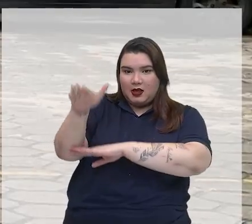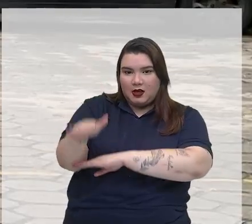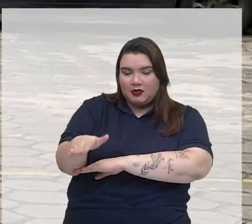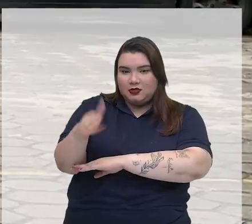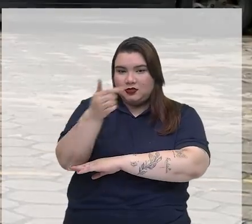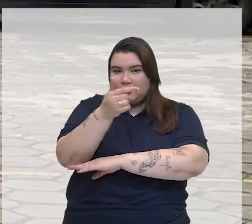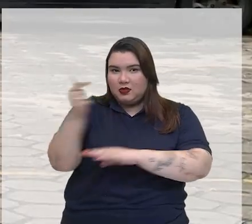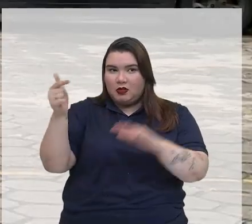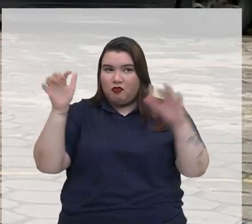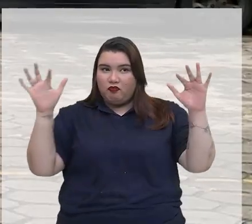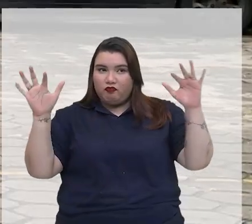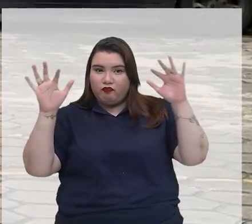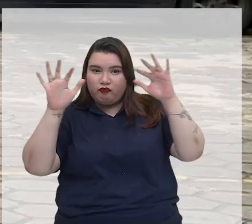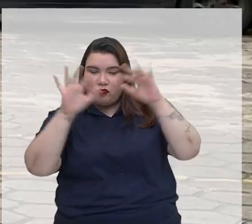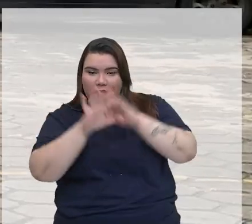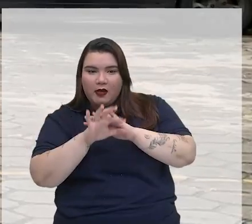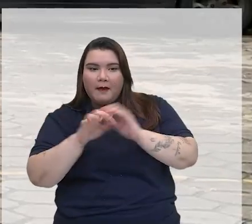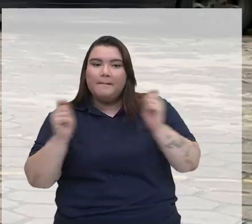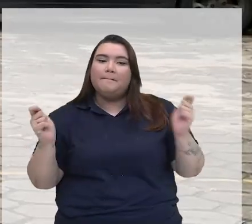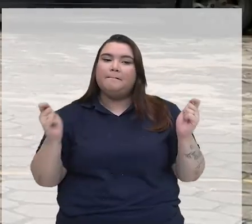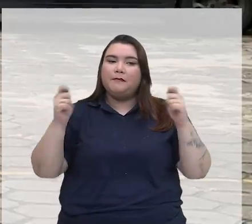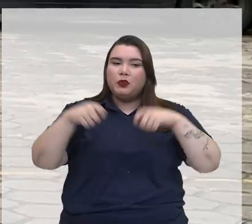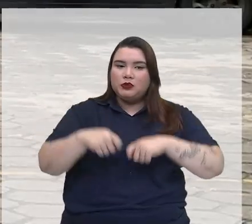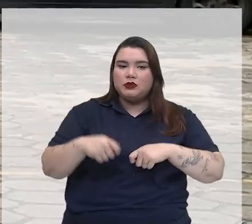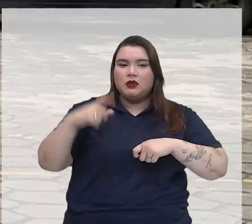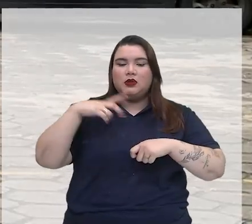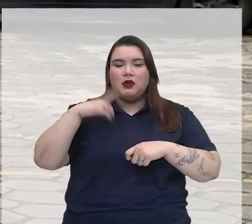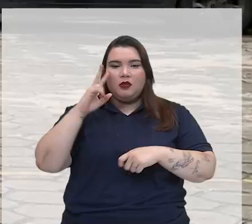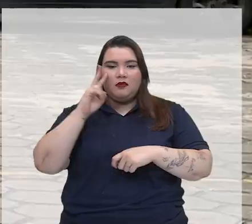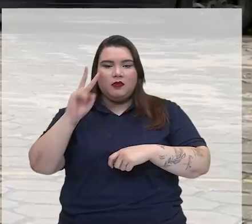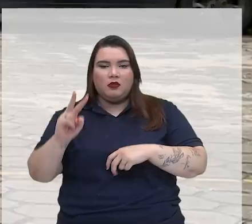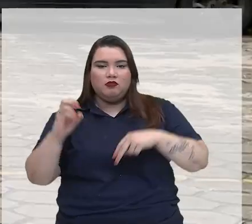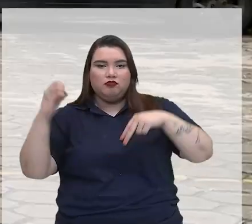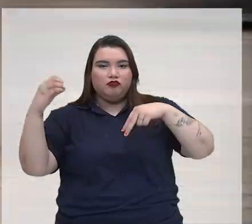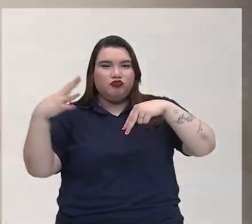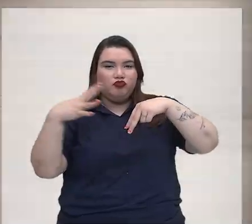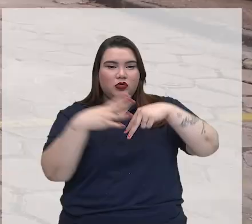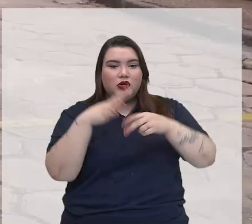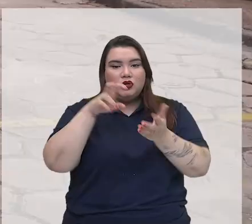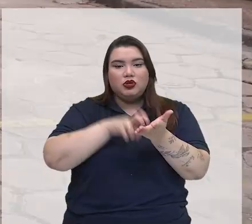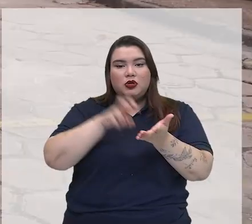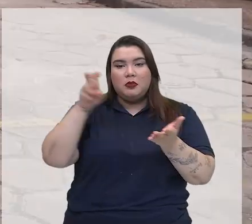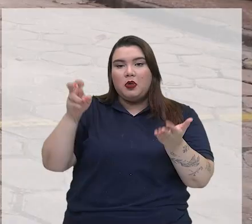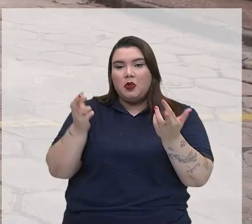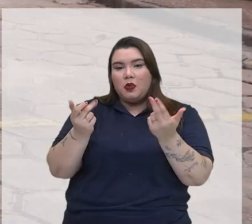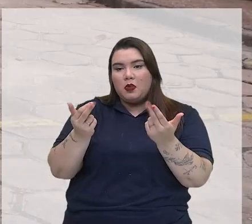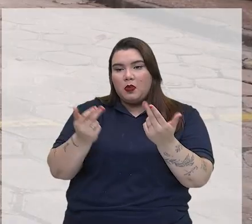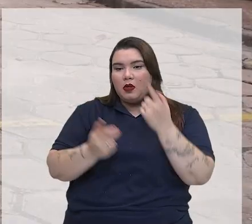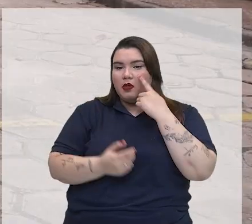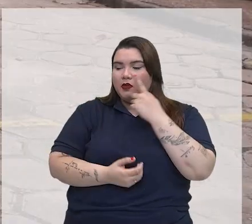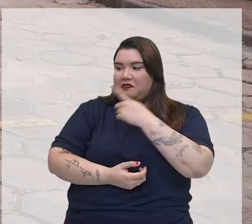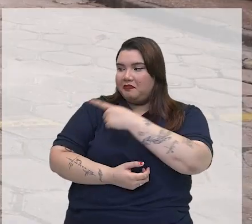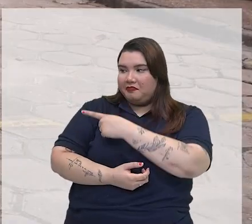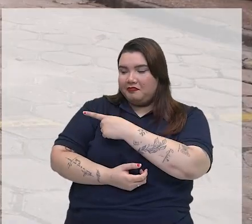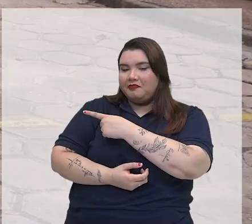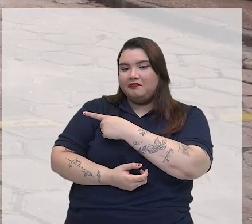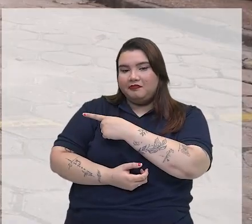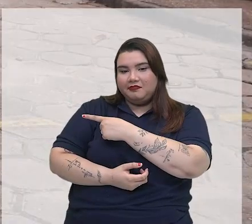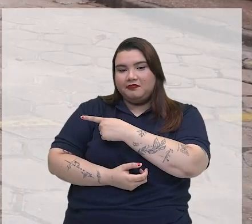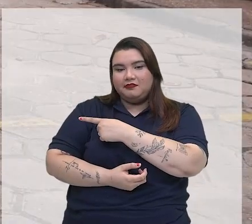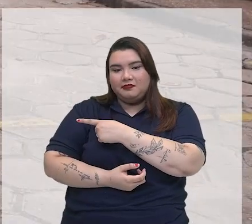estivesse nublada, a projeção da minha sombra estaria como no horário da manhã, com a minha sombra mais